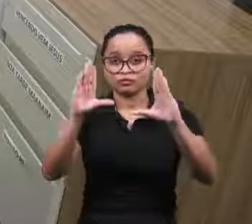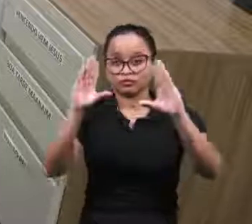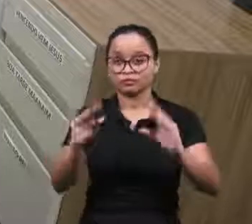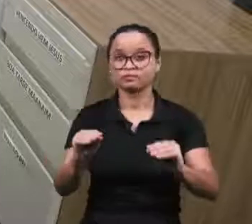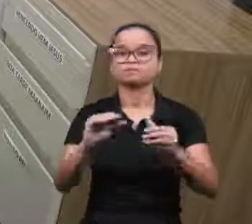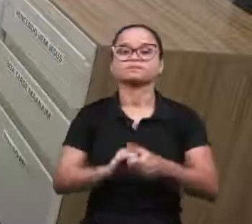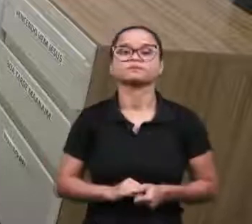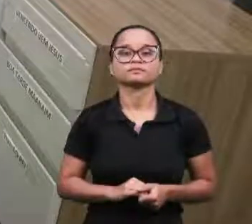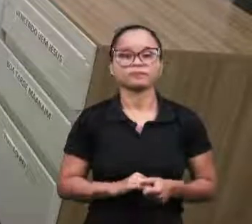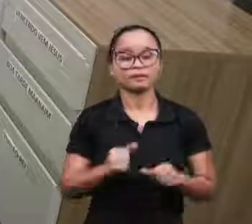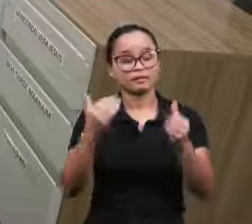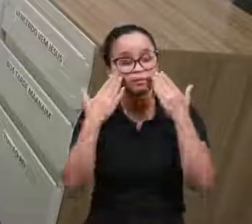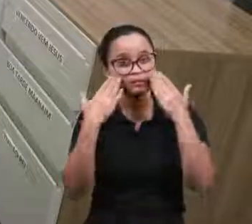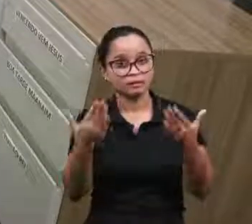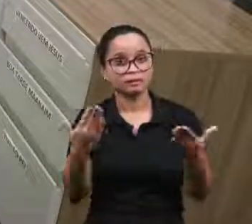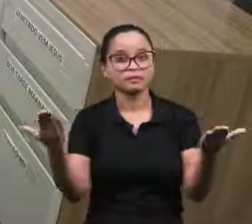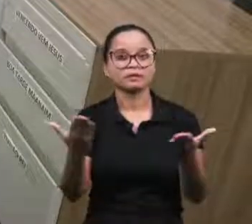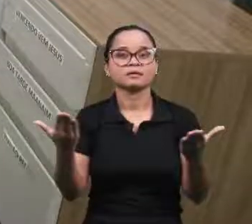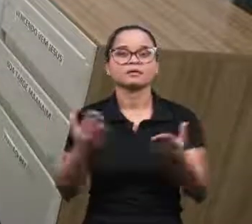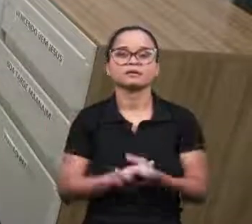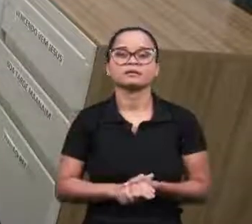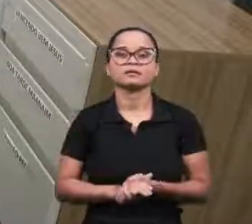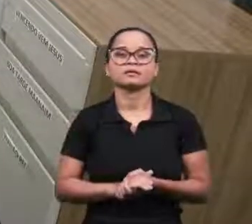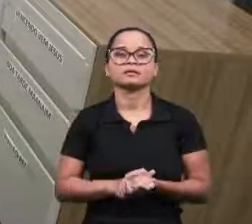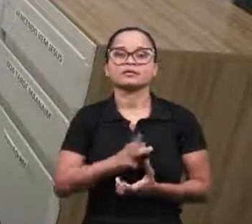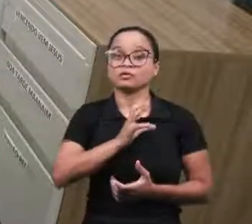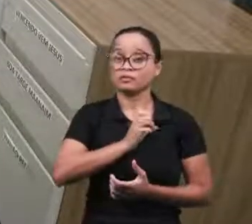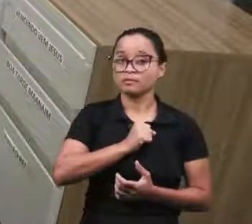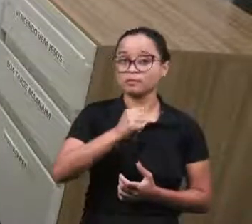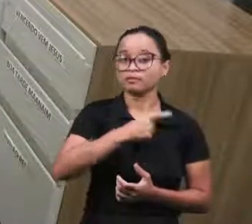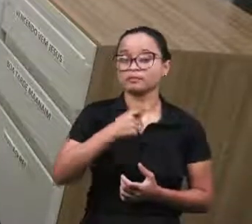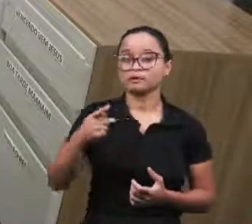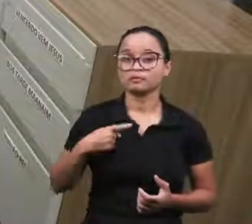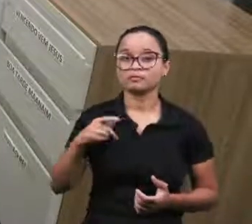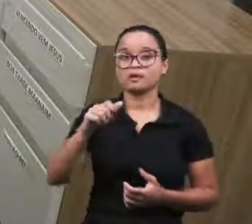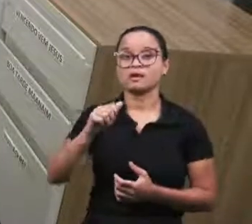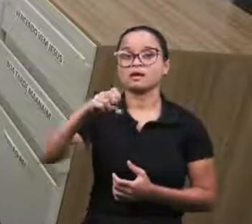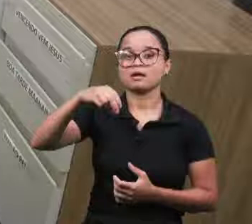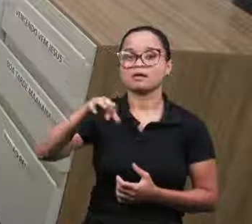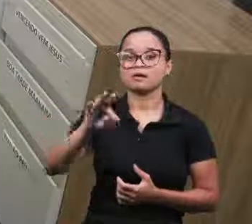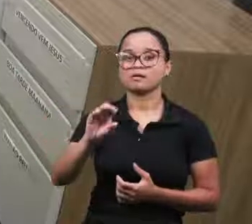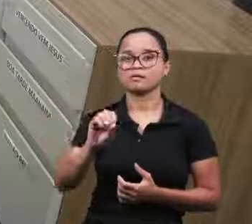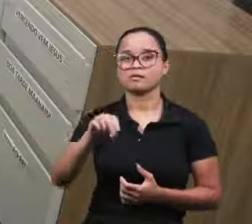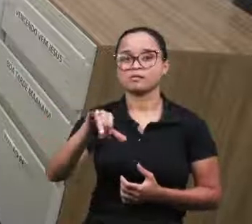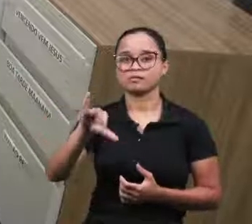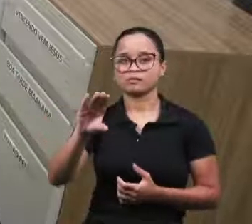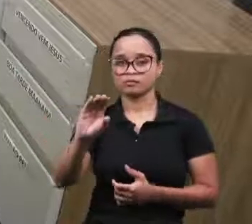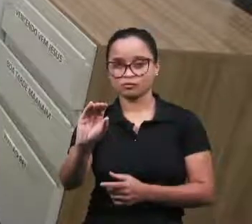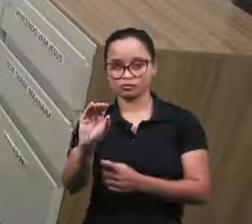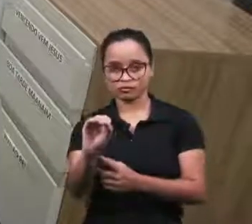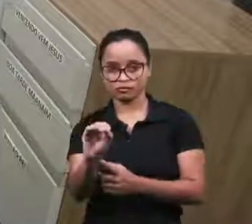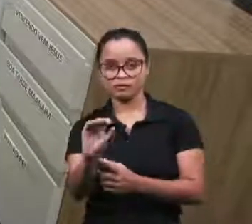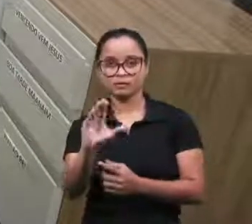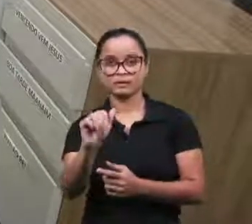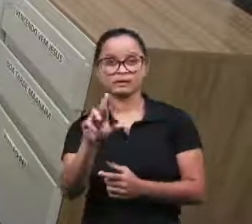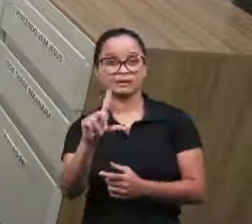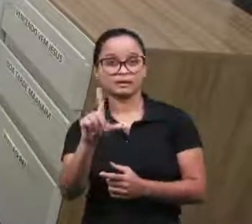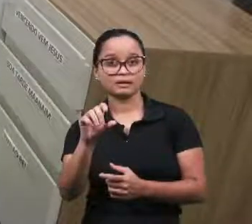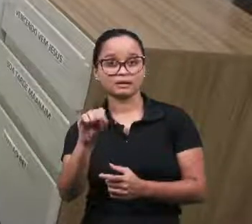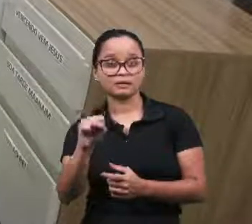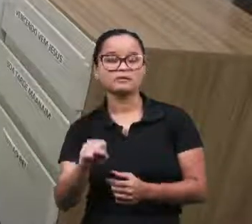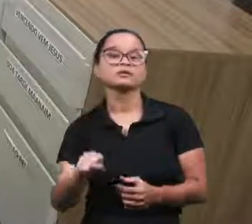Será conduzido pelo nosso querido pastor Antônio Carlos Rodrigues de Oliveira. 19 horas